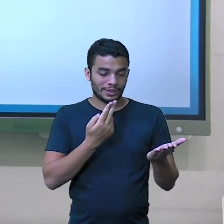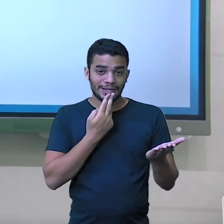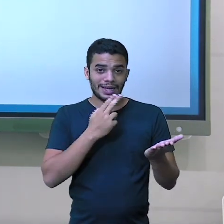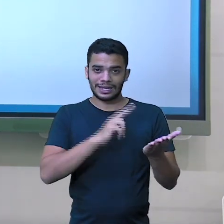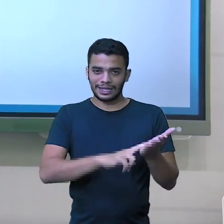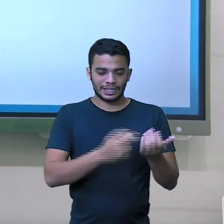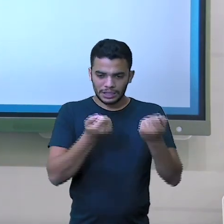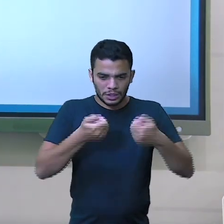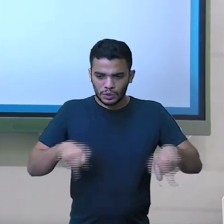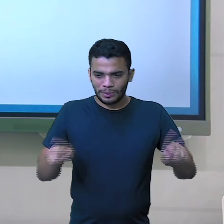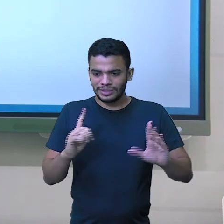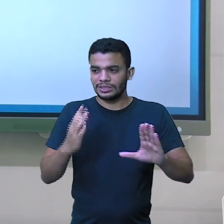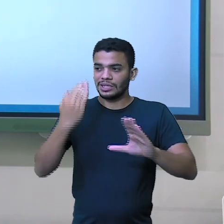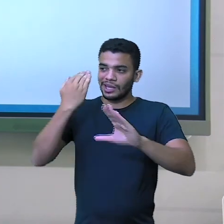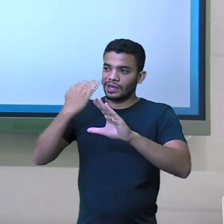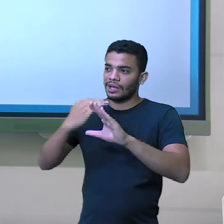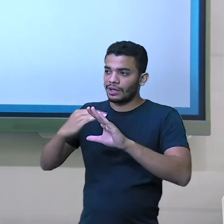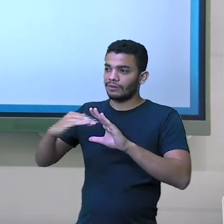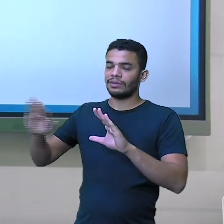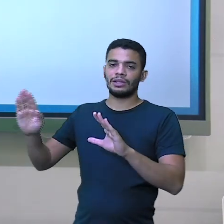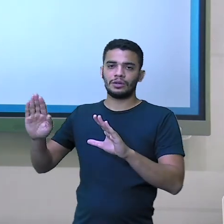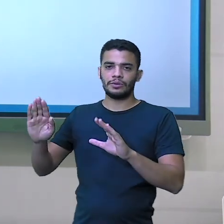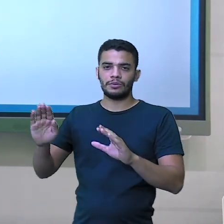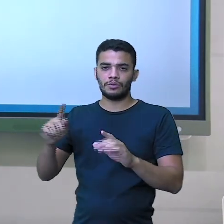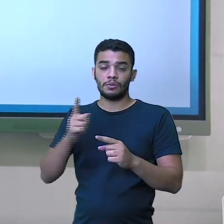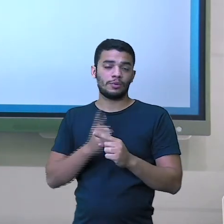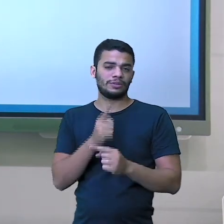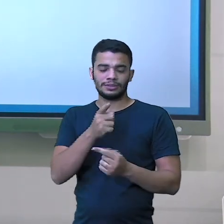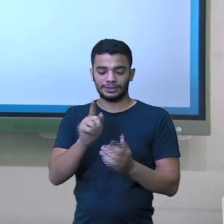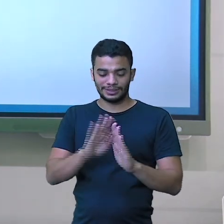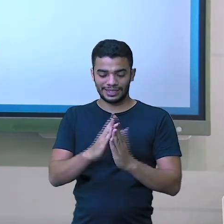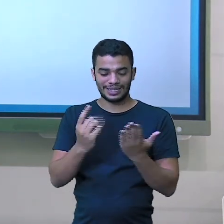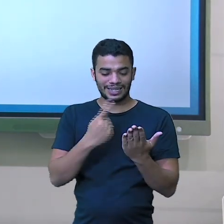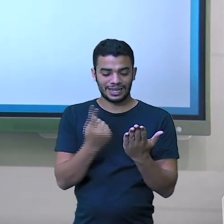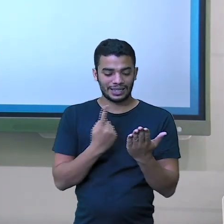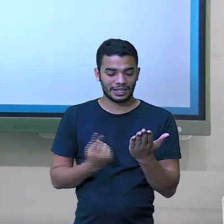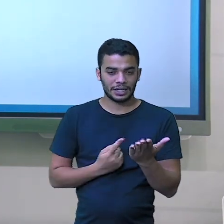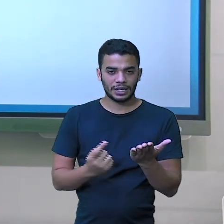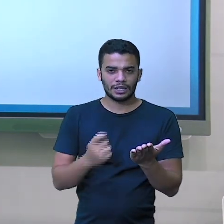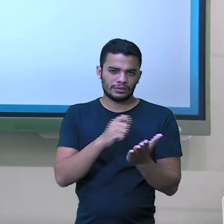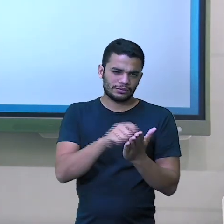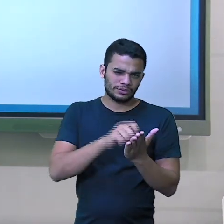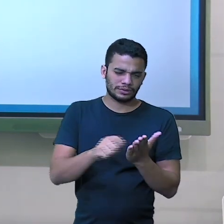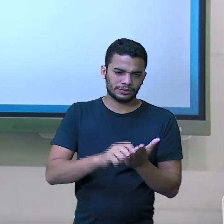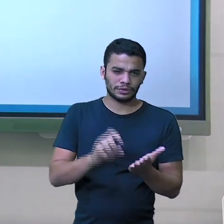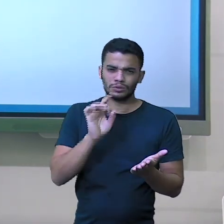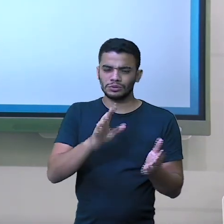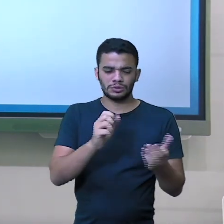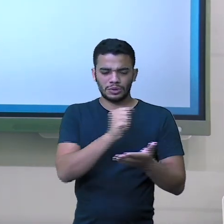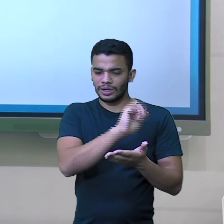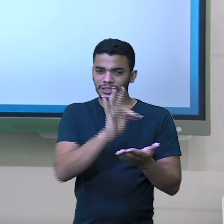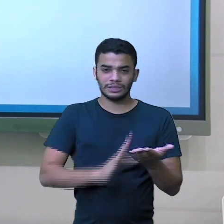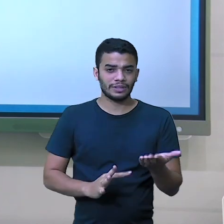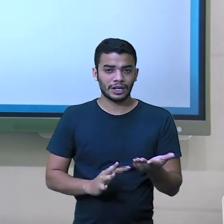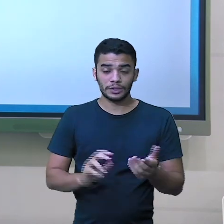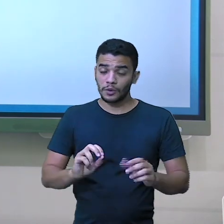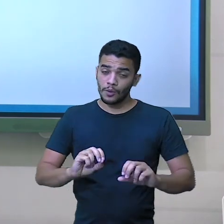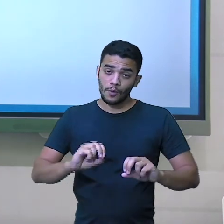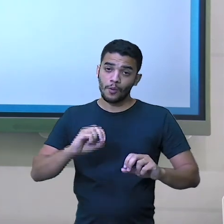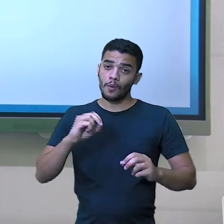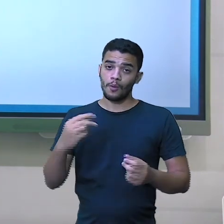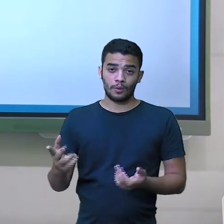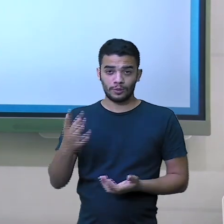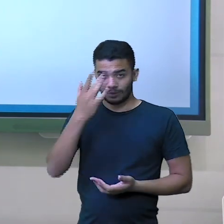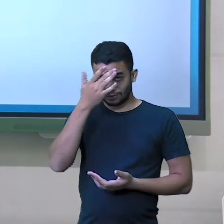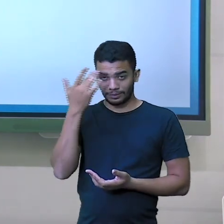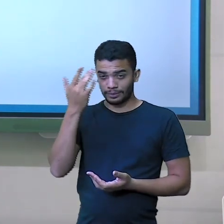Você pode fazer no seu caderno mesmo. Ou se você quiser fazer, alegrar alguém que está longe, né?